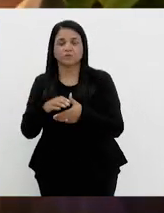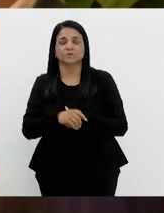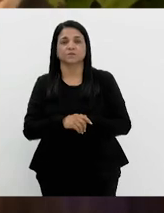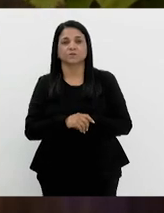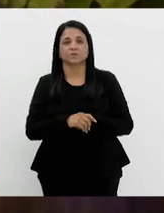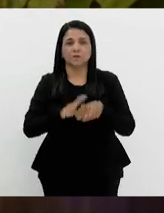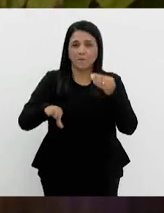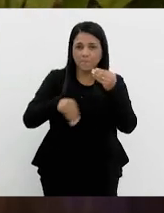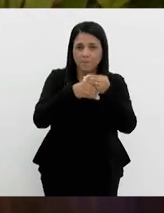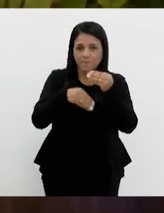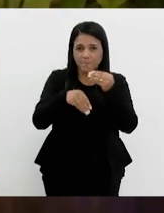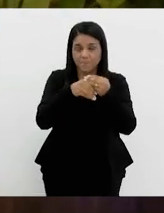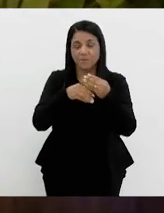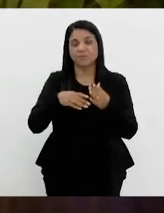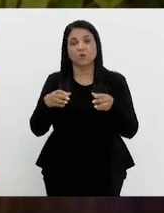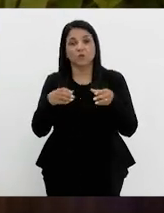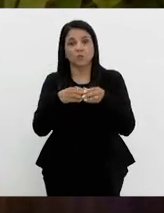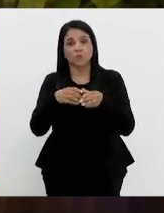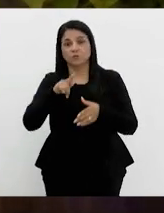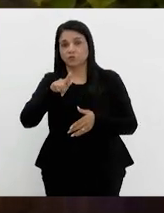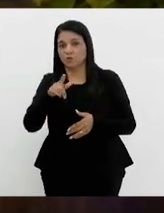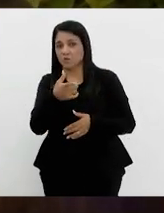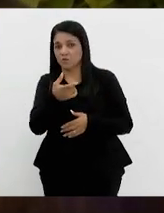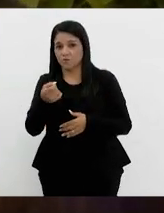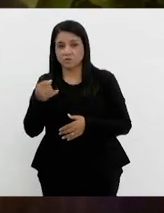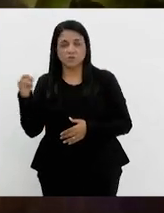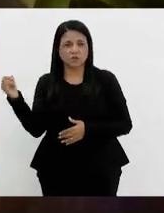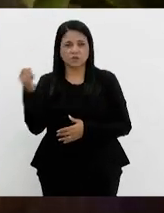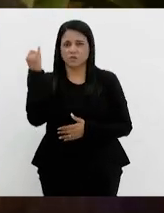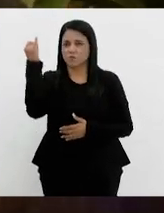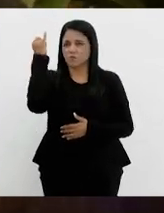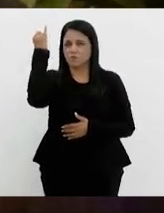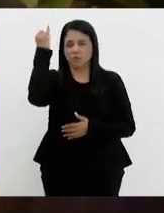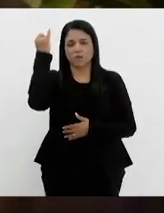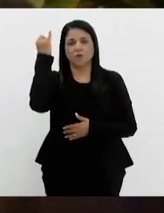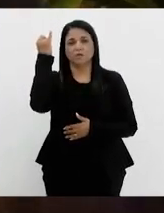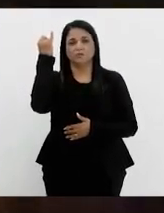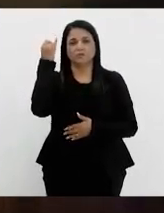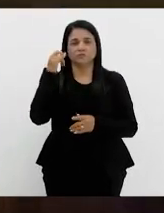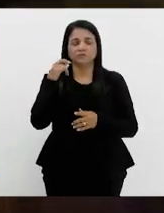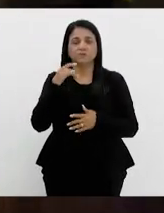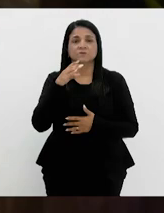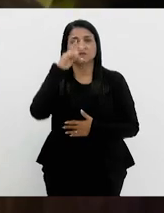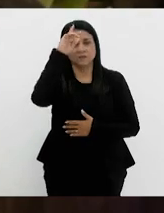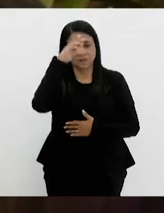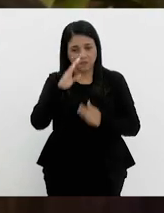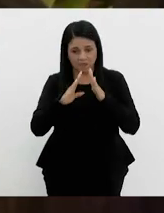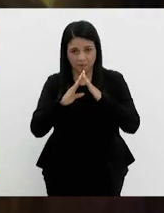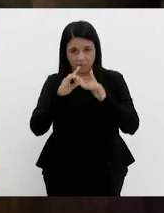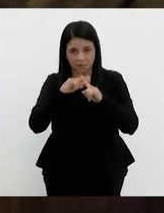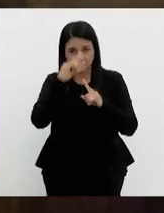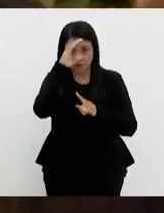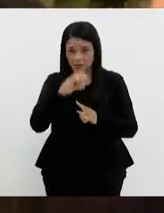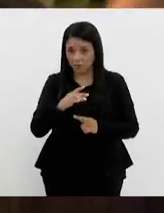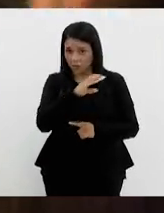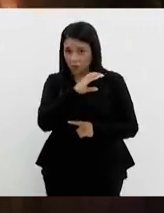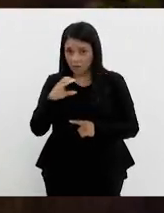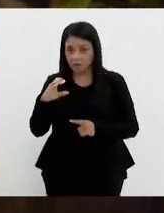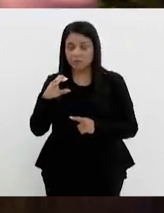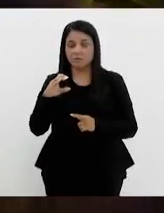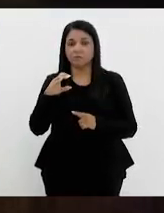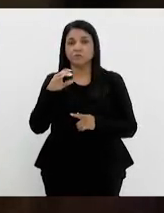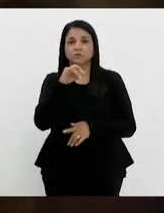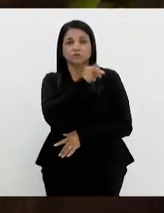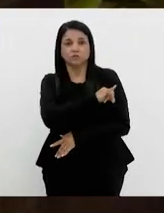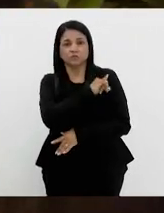comitê Cristo G20 é o mais importante instrumento da Igreja Católica no Rio de Janeiro a deixar a sua marca nos